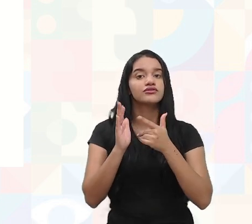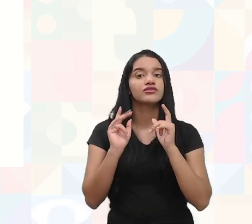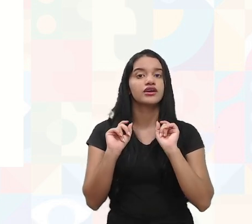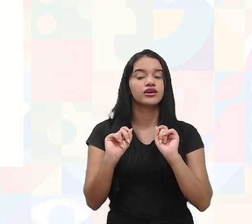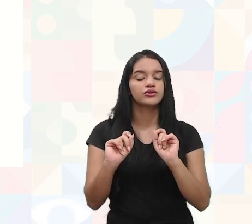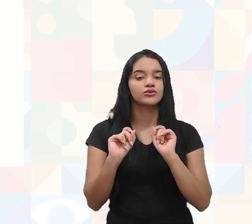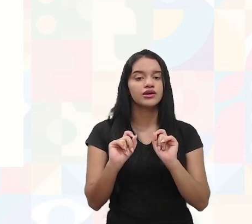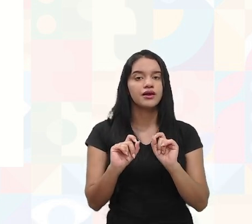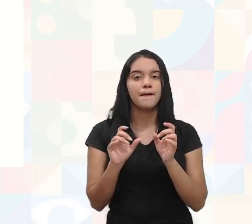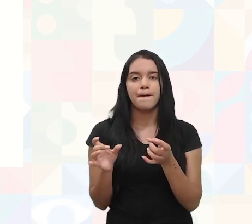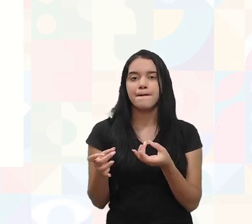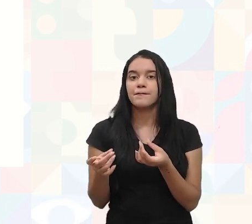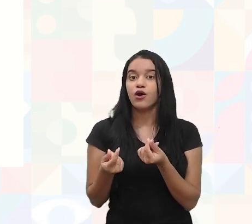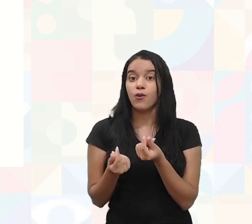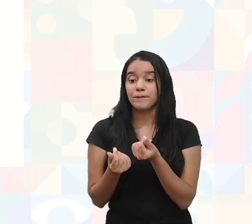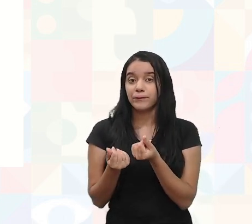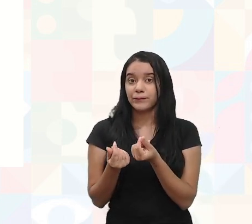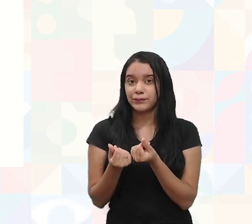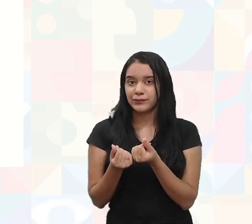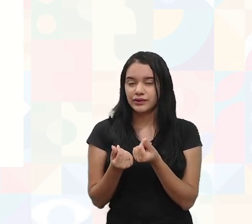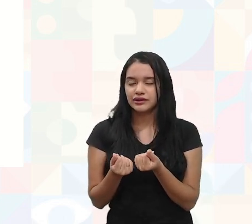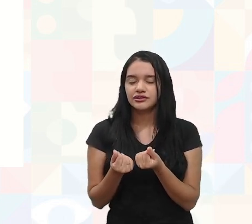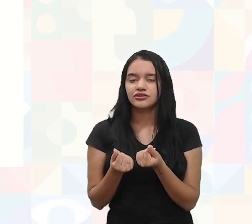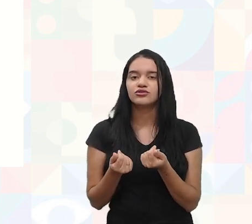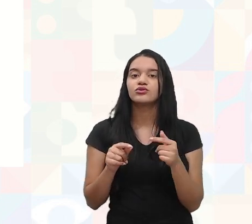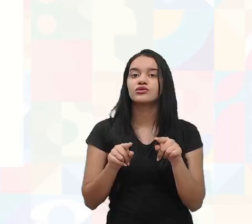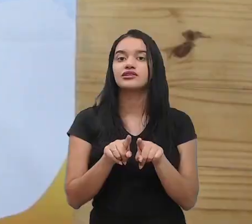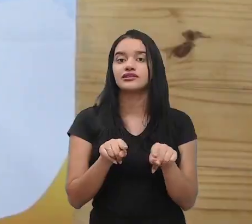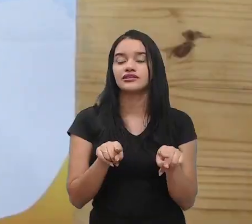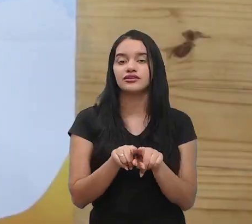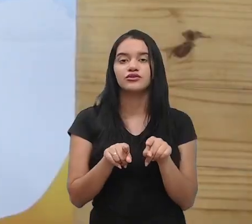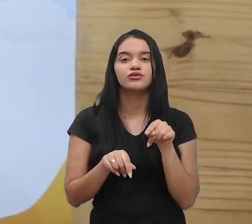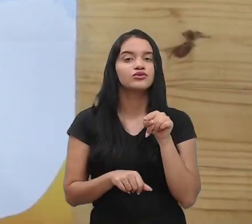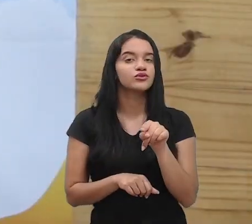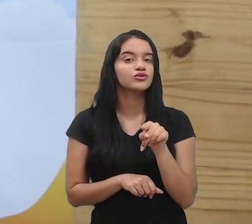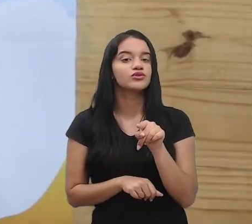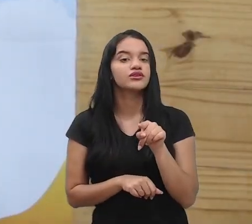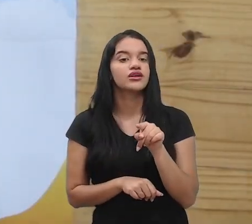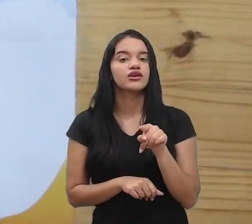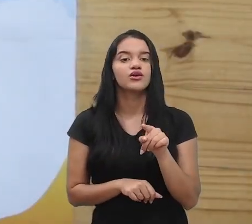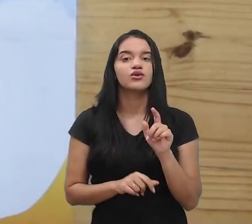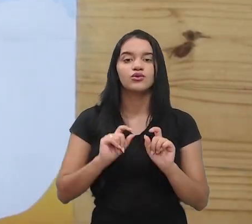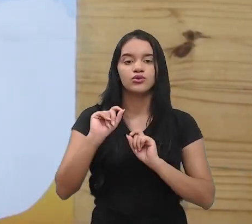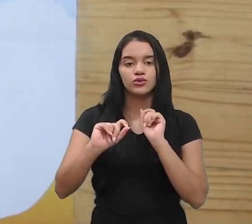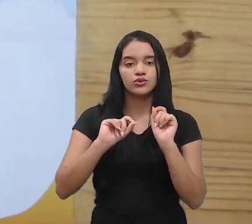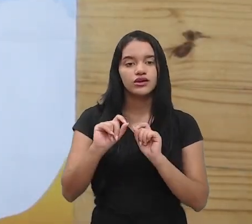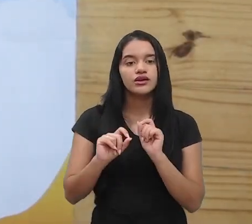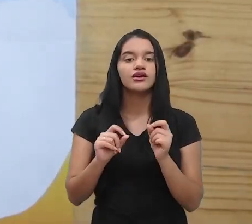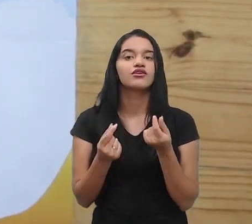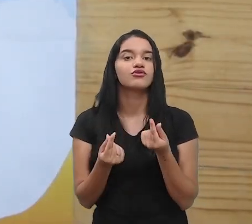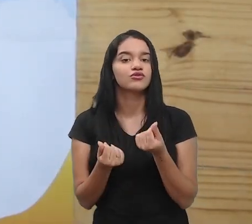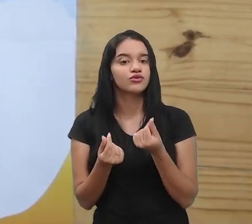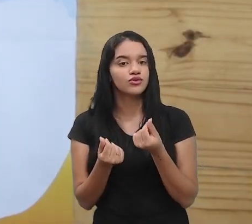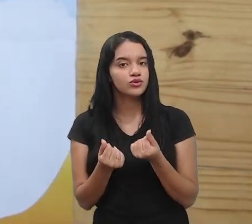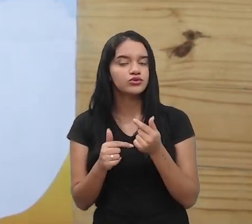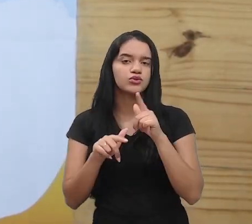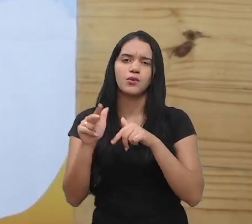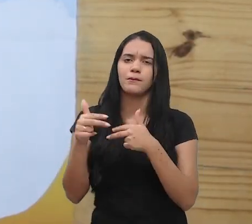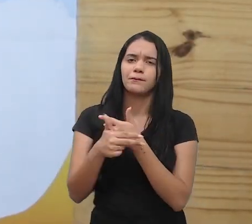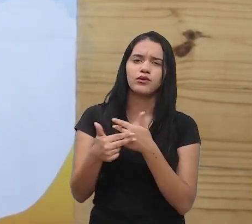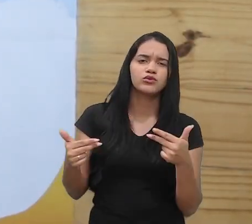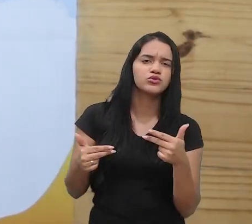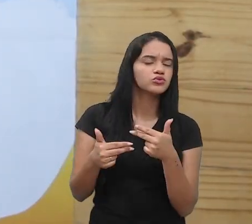tá? Então, é nesse momento, esse ato de precificar, você vai estipular o preço de algum produto, de